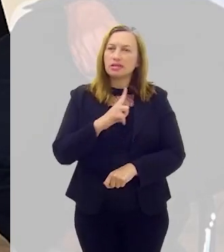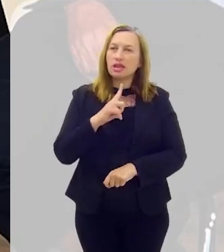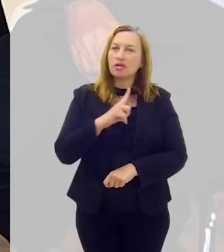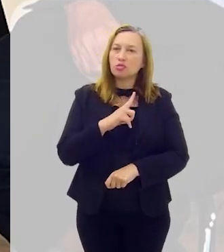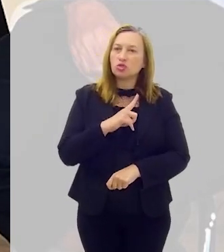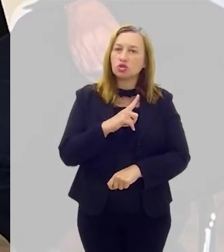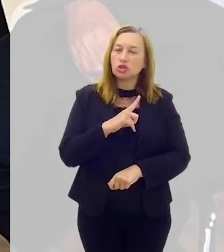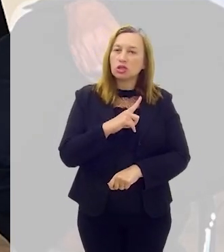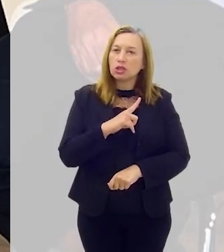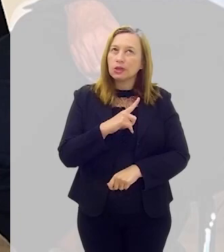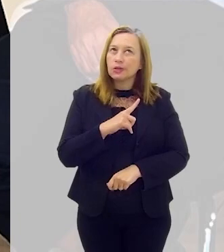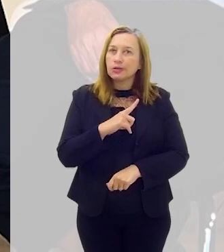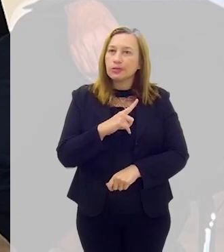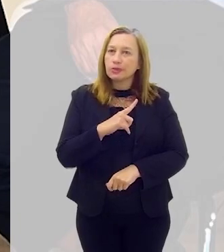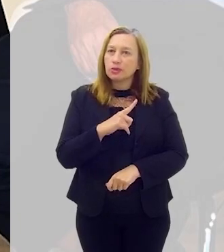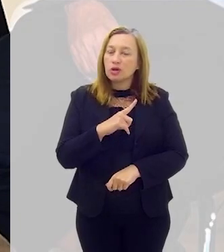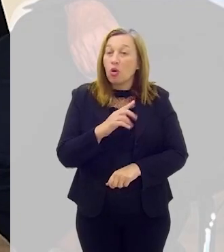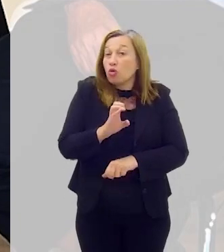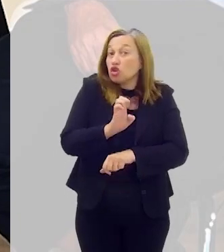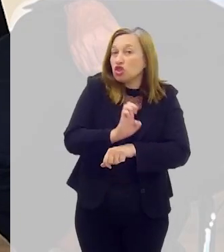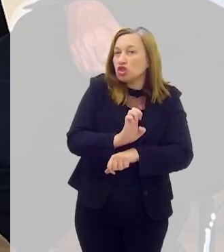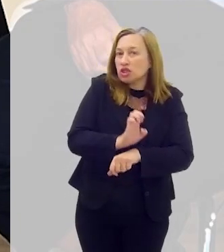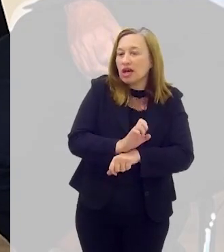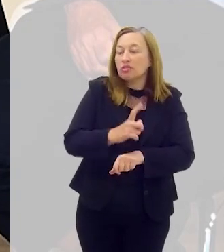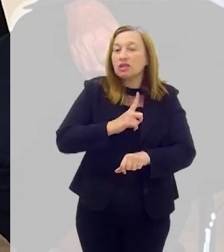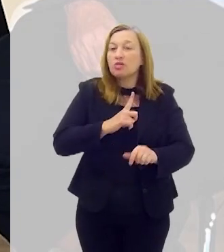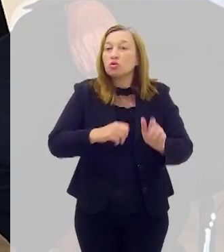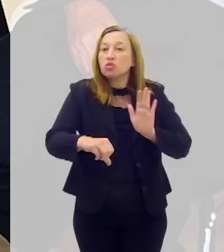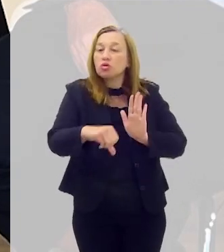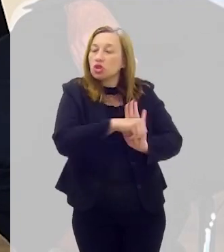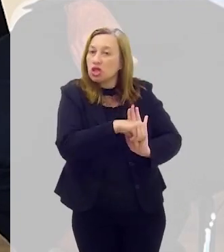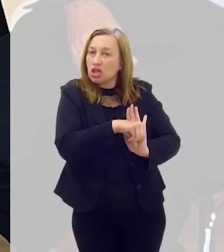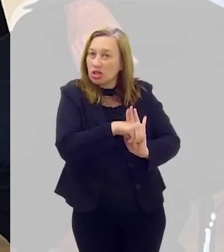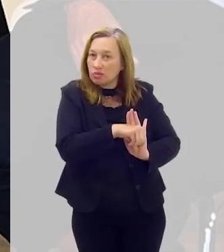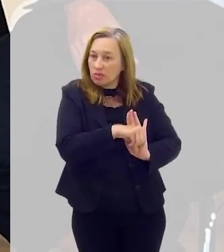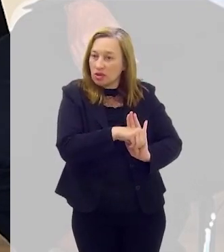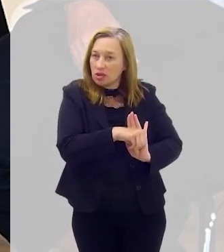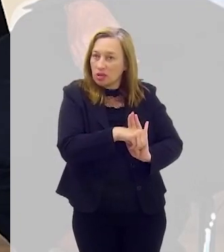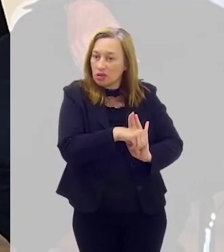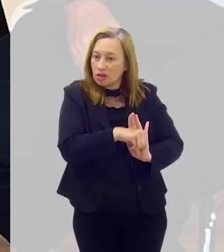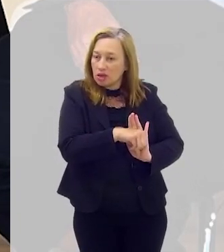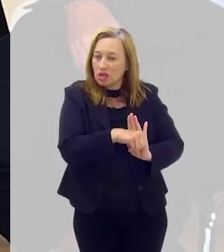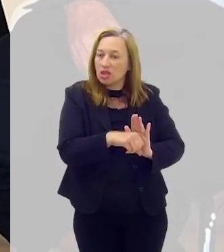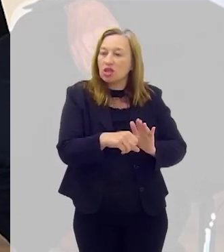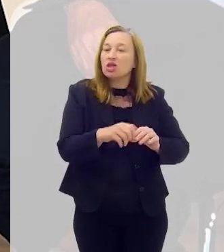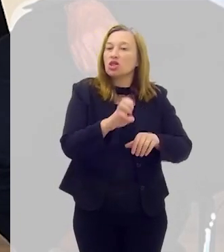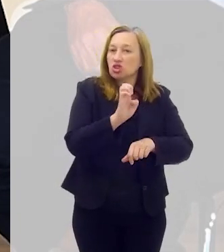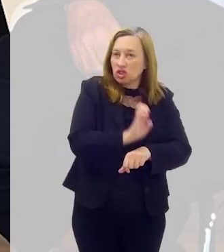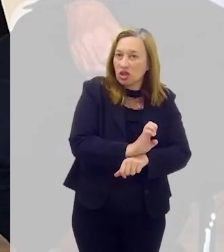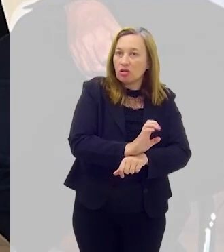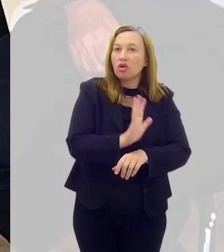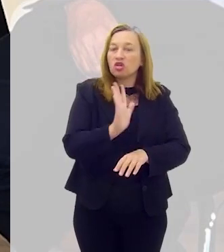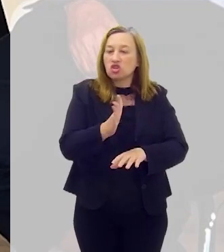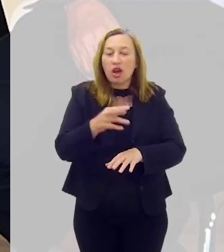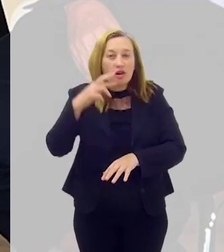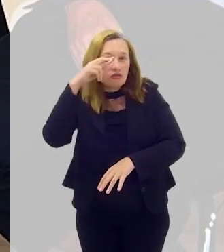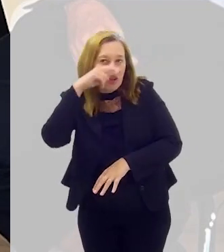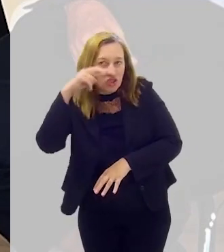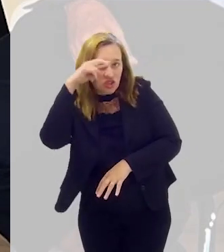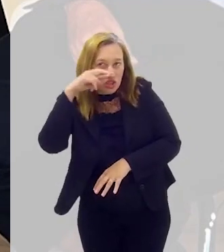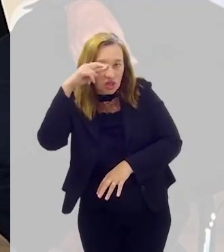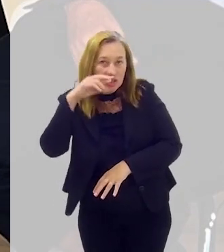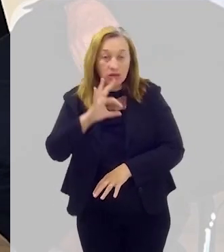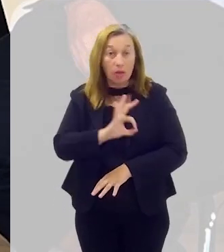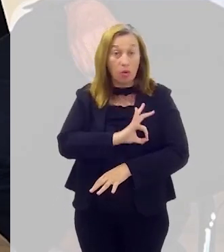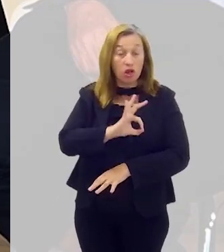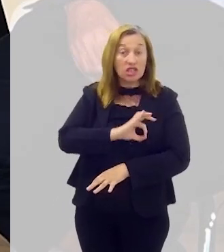competência, tudo que diga respeito a Estado, temos os crimes de competência estadual, que já envolve as